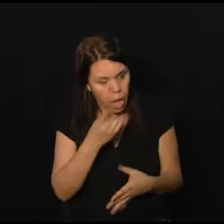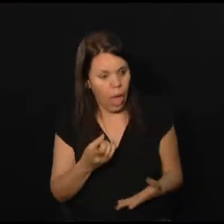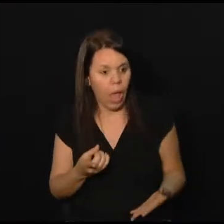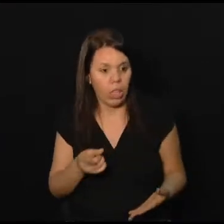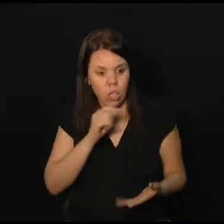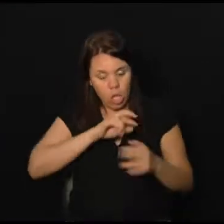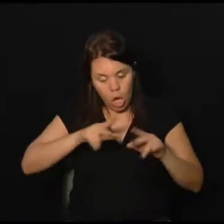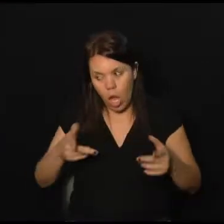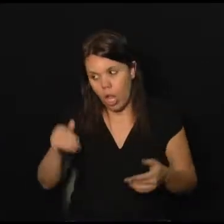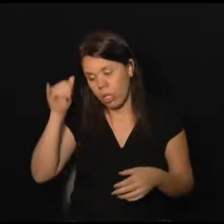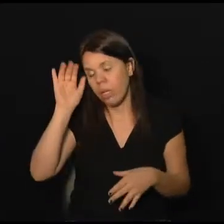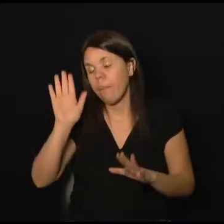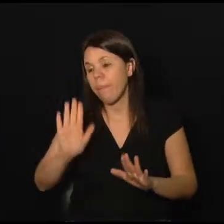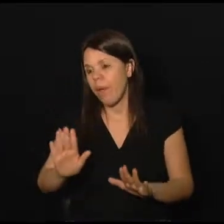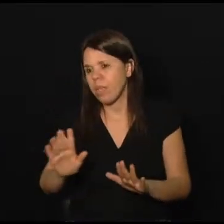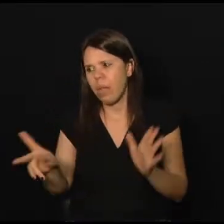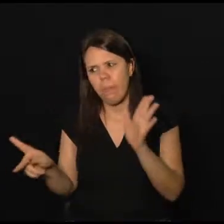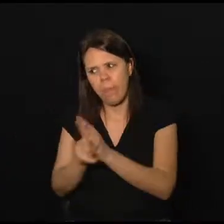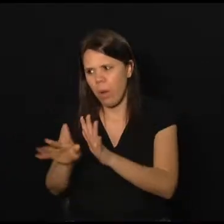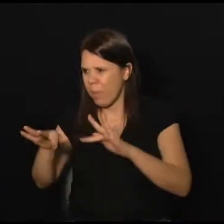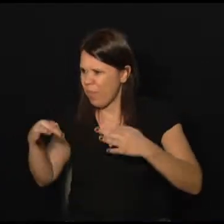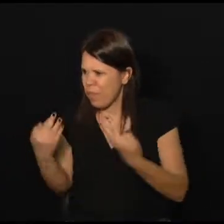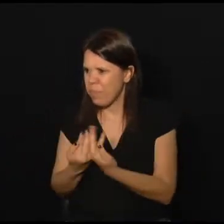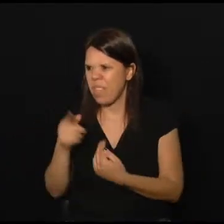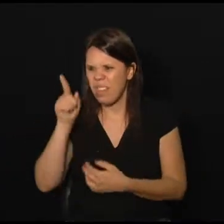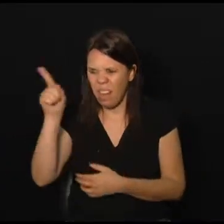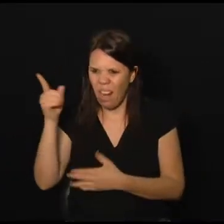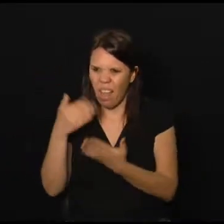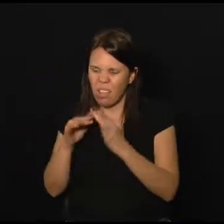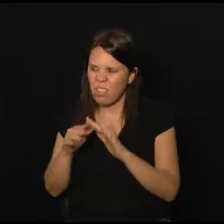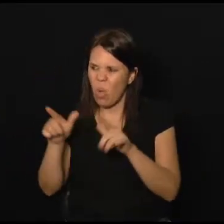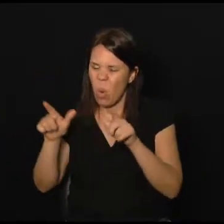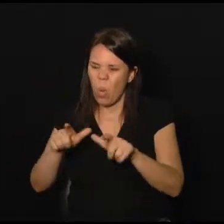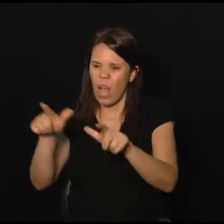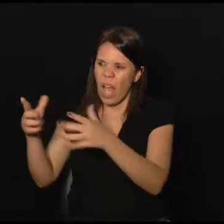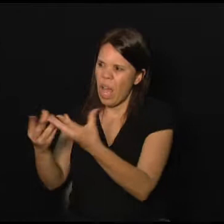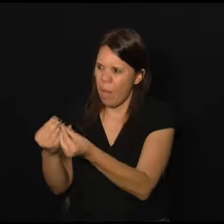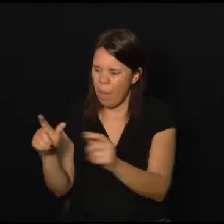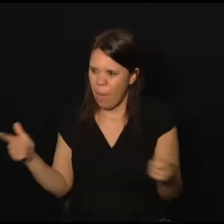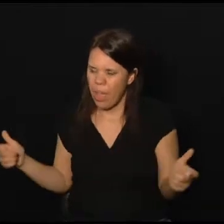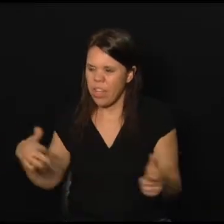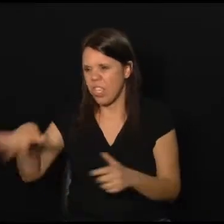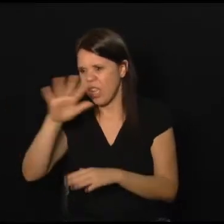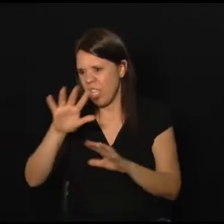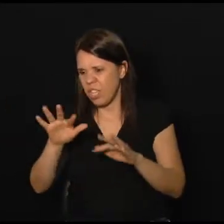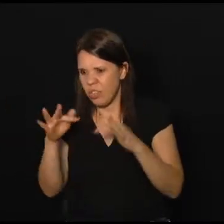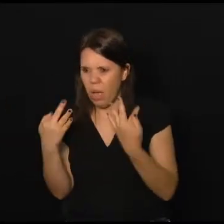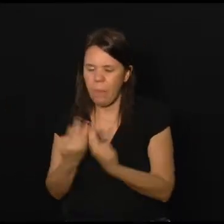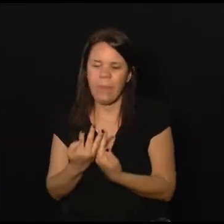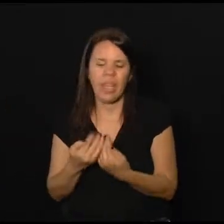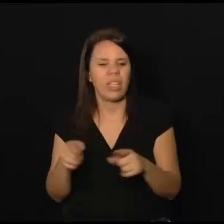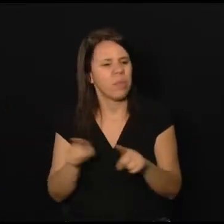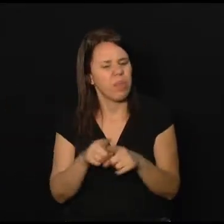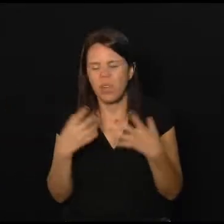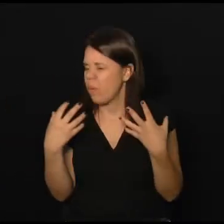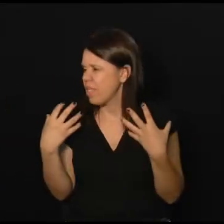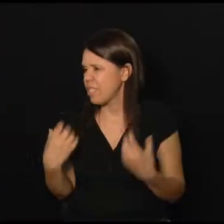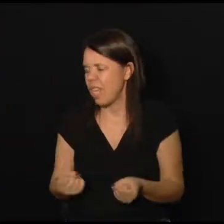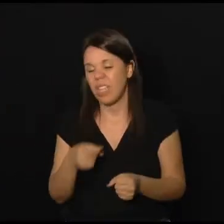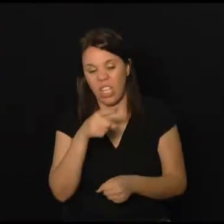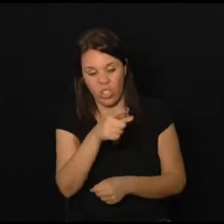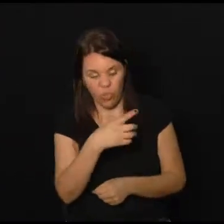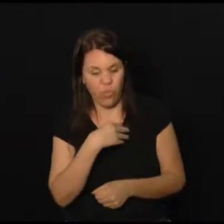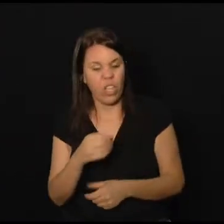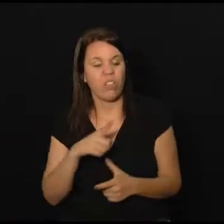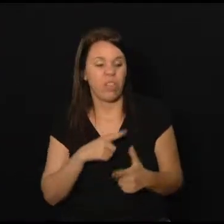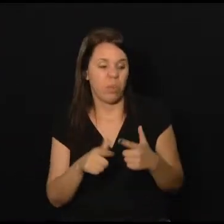de prevenção. Mas a própria família tem a dificuldade de aceitar essa questão. Não, meu filho não tem problema, o amigo dele tem, mas o